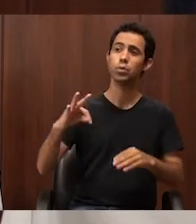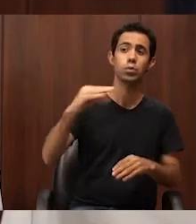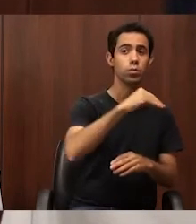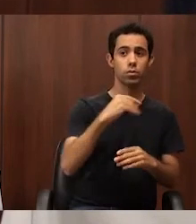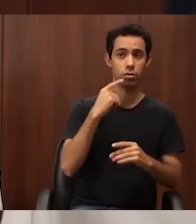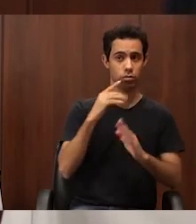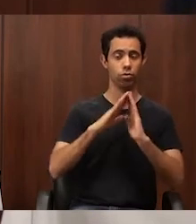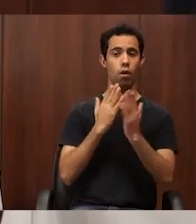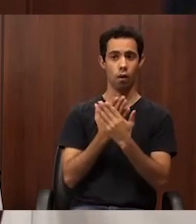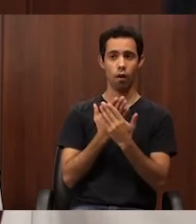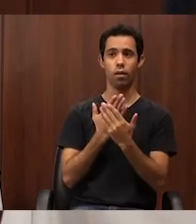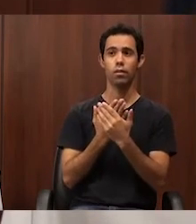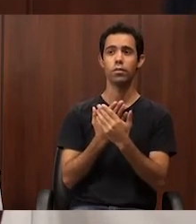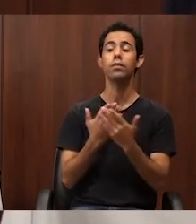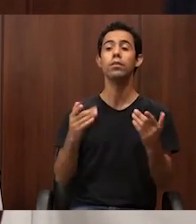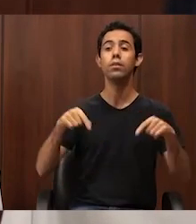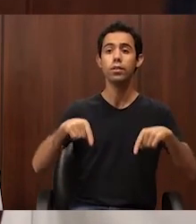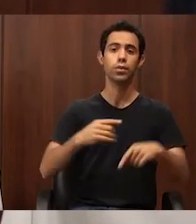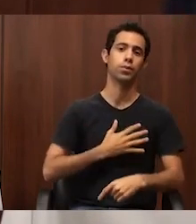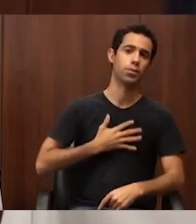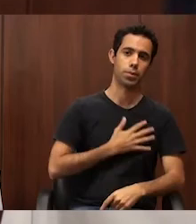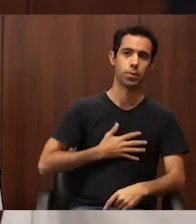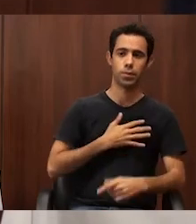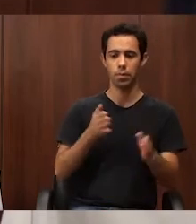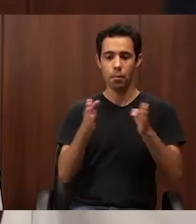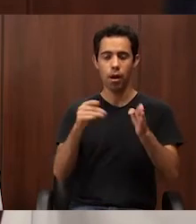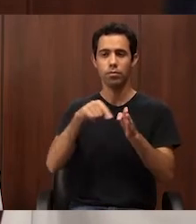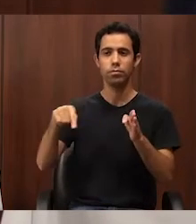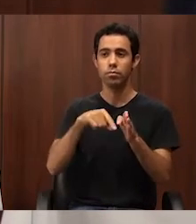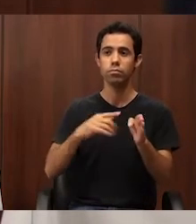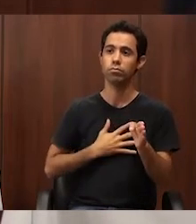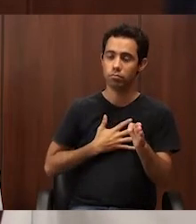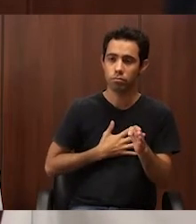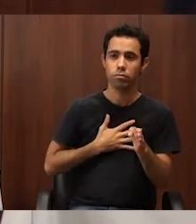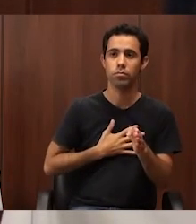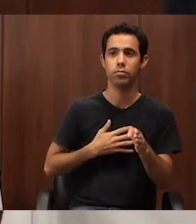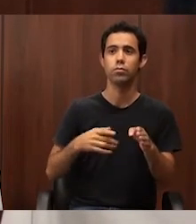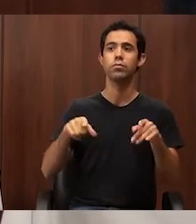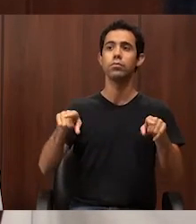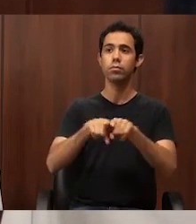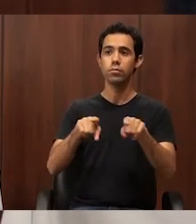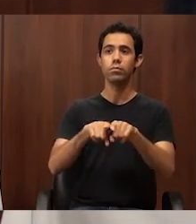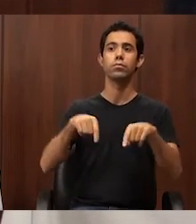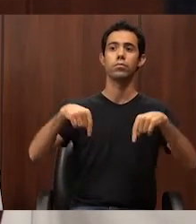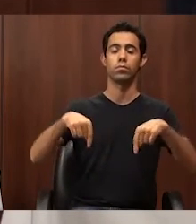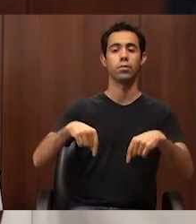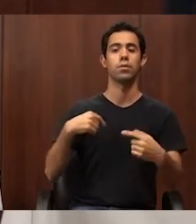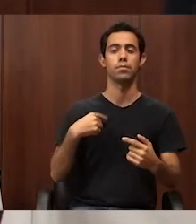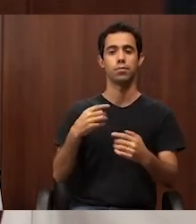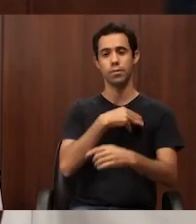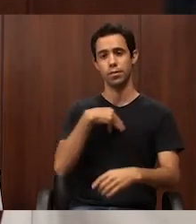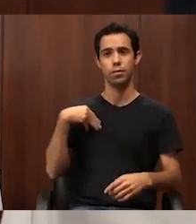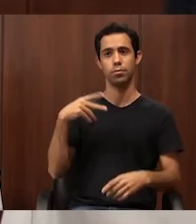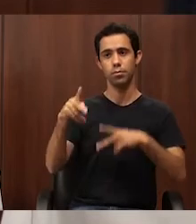dentro do prazo que nós gostaríamos, foi então firmado um termo de ajustamento de conduta com o Ministério Público